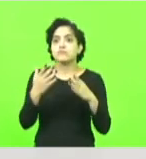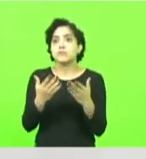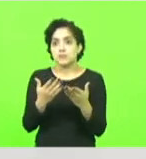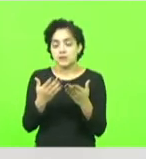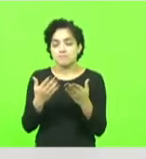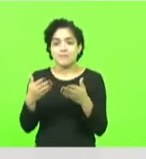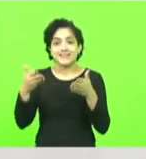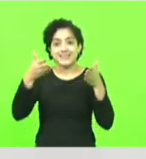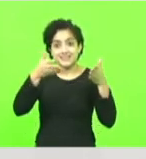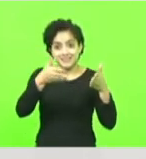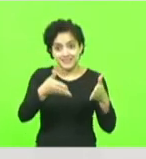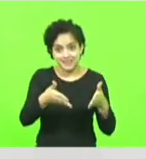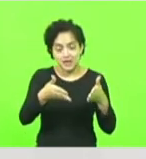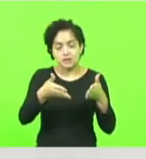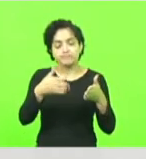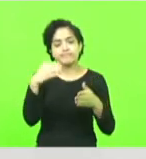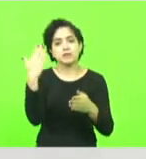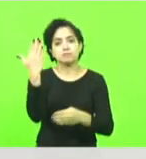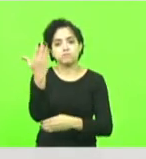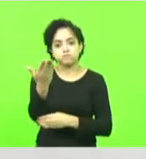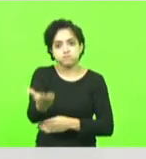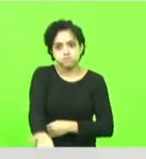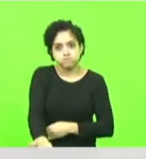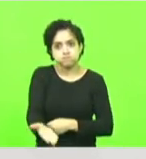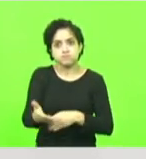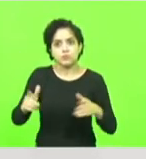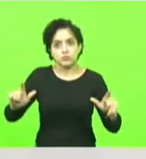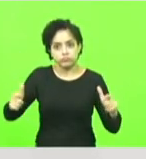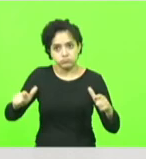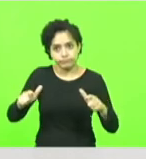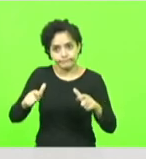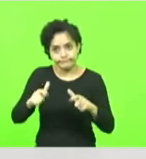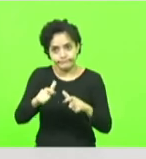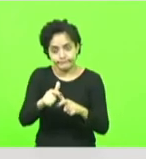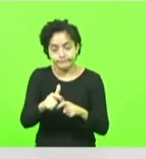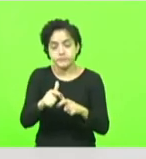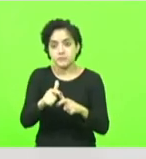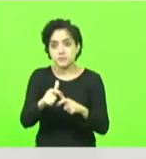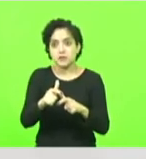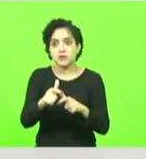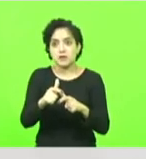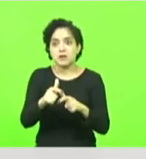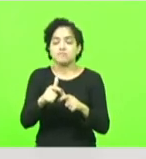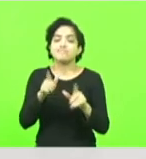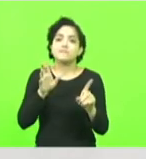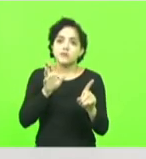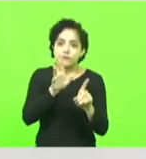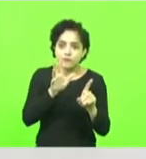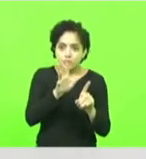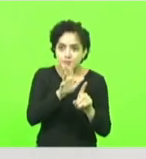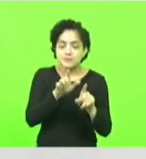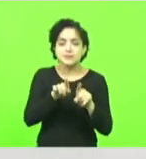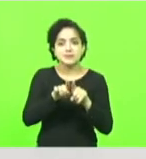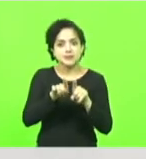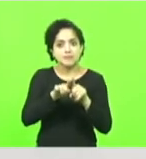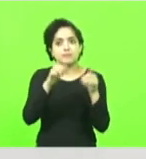do país. E com o desmatamento, com o que está desregulando na Amazônia, interfere no nosso clima, nas chuvas aqui no sul